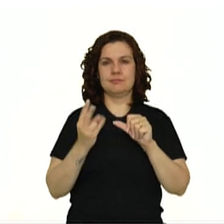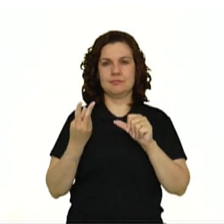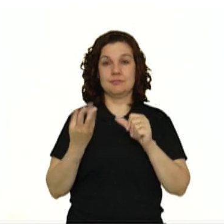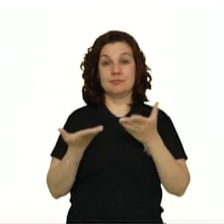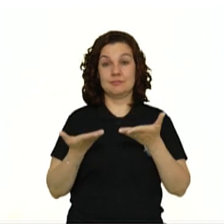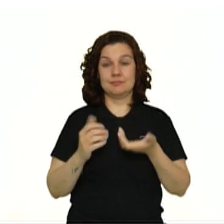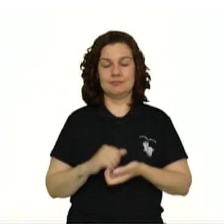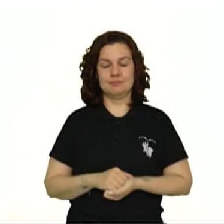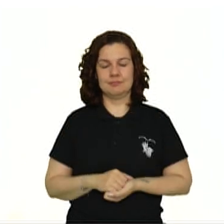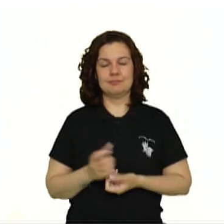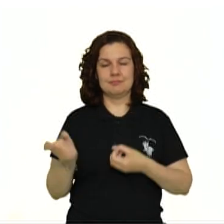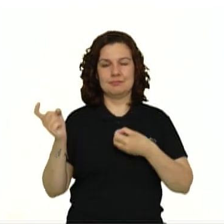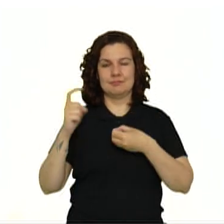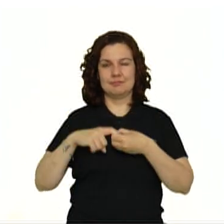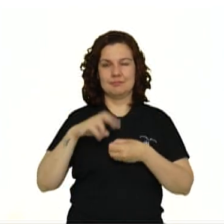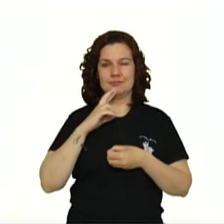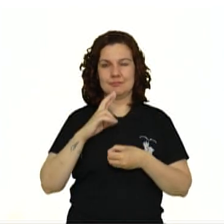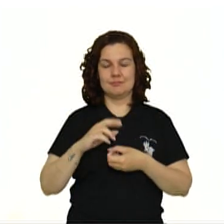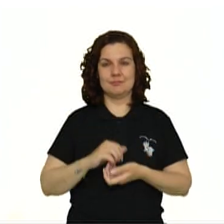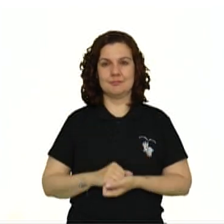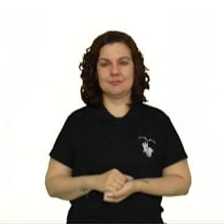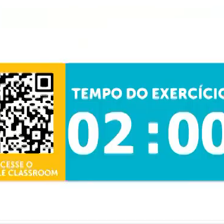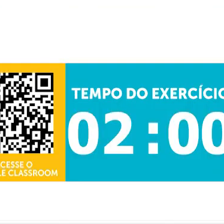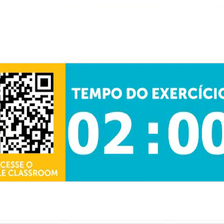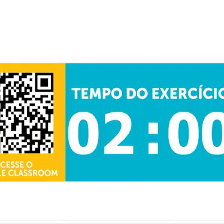ter? Já voltamos com a resposta.